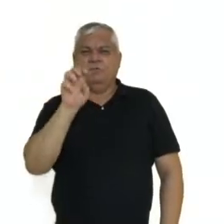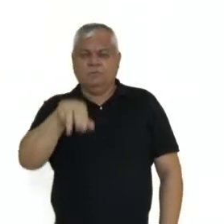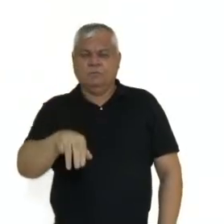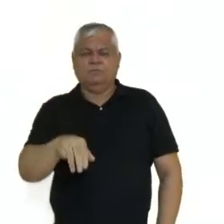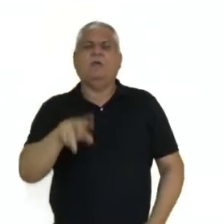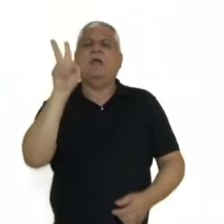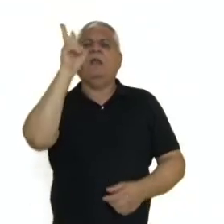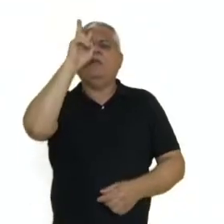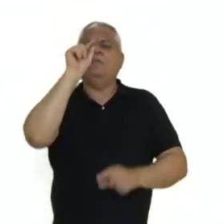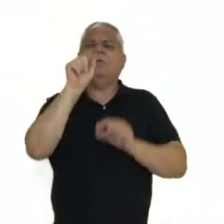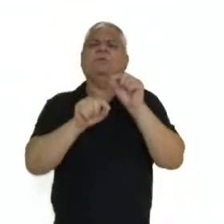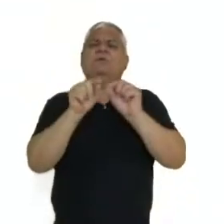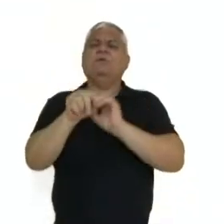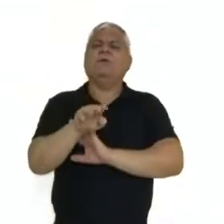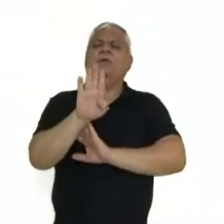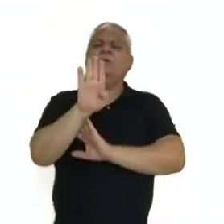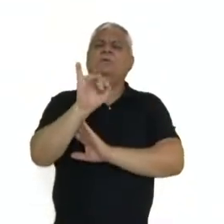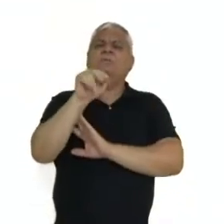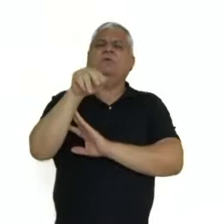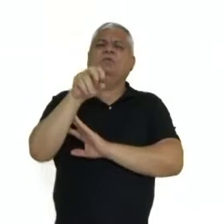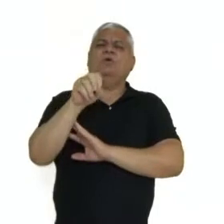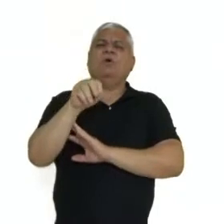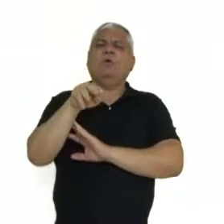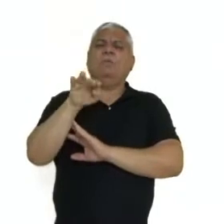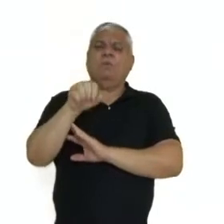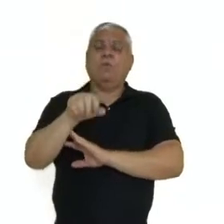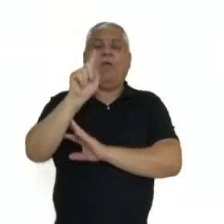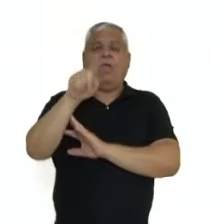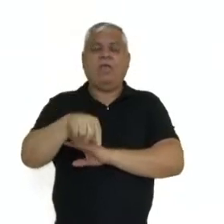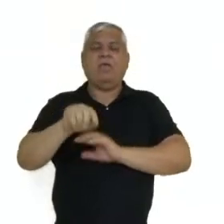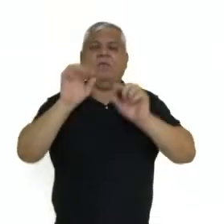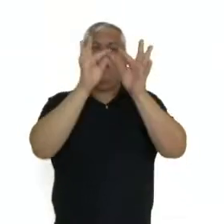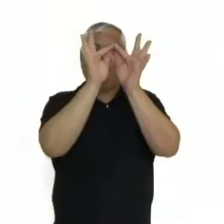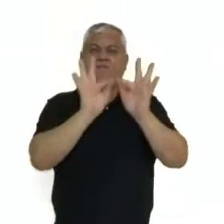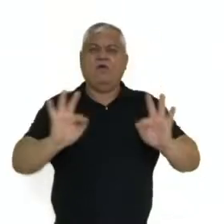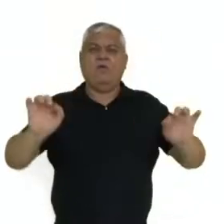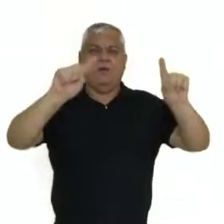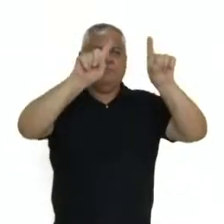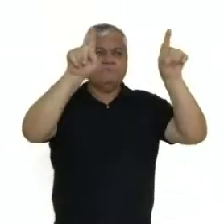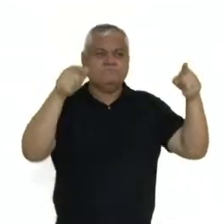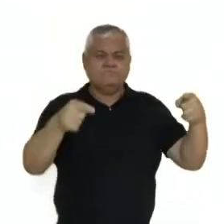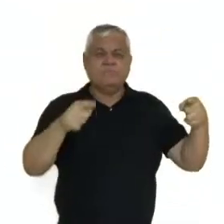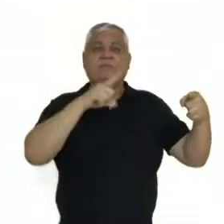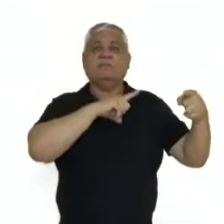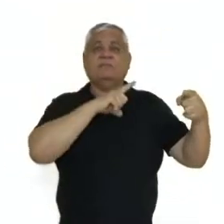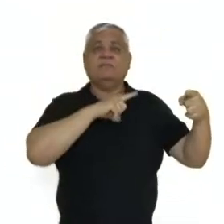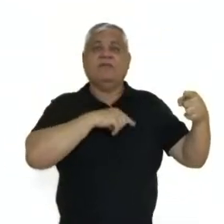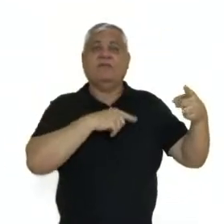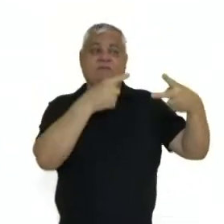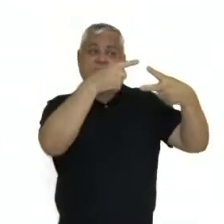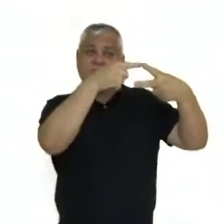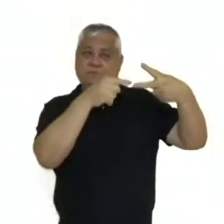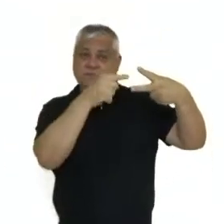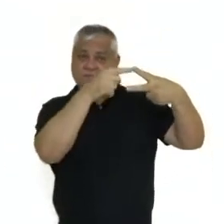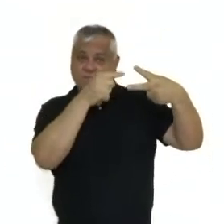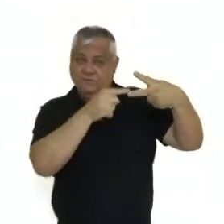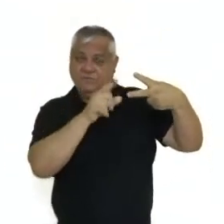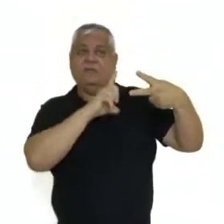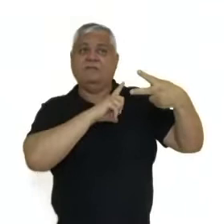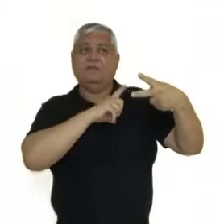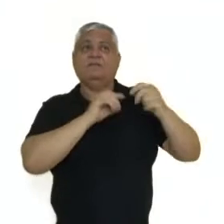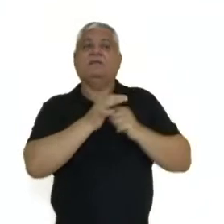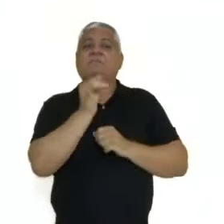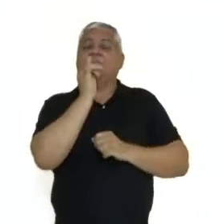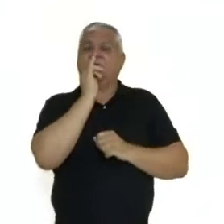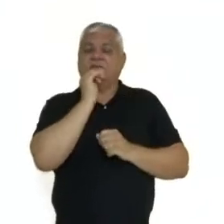relembrar o que é um binômio também nome é uma expressão algébrica o polinômio que representa dois três então nós temos aqui